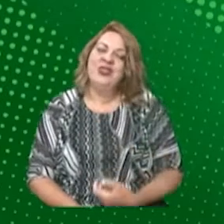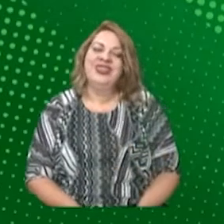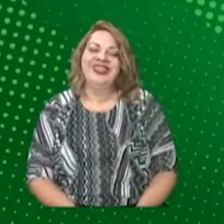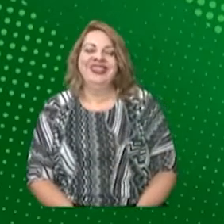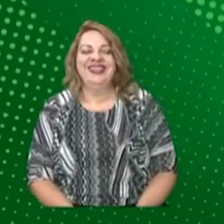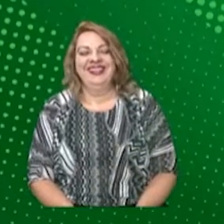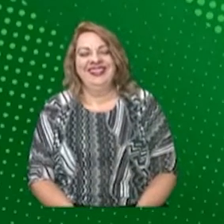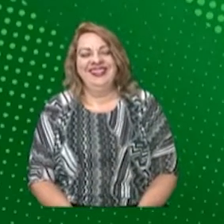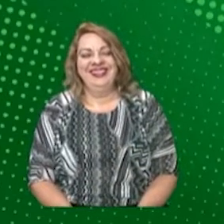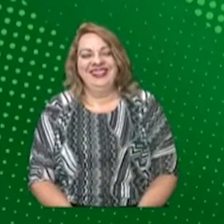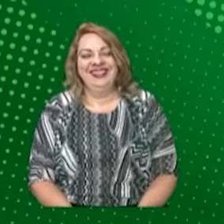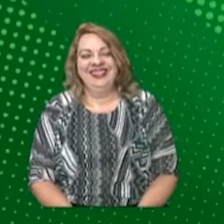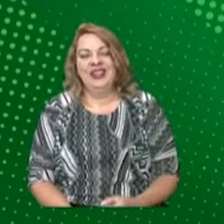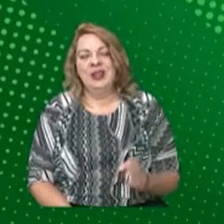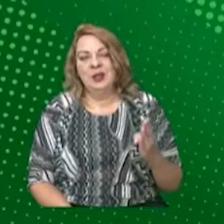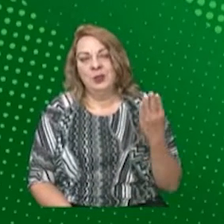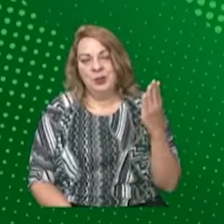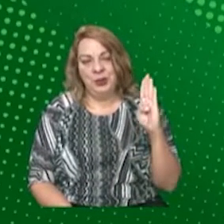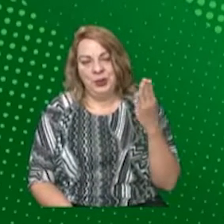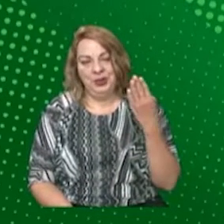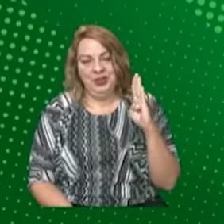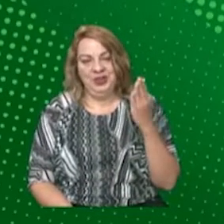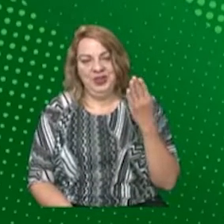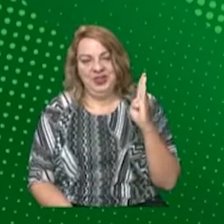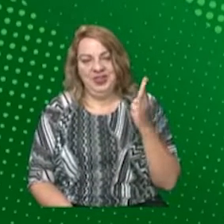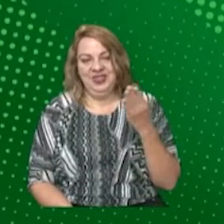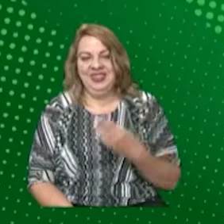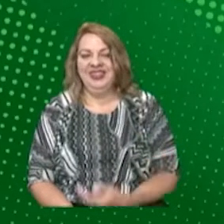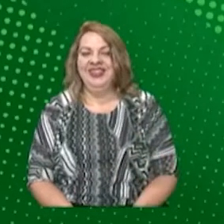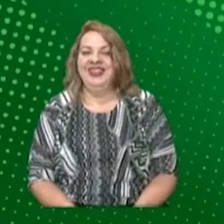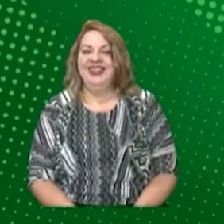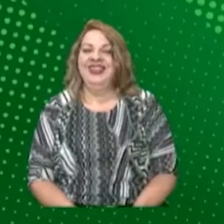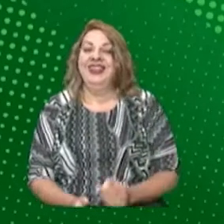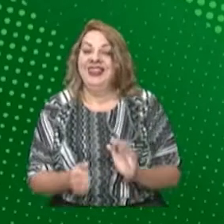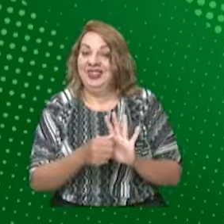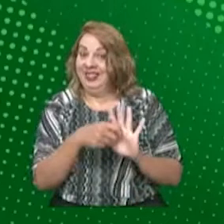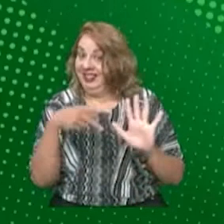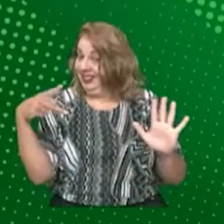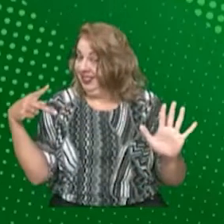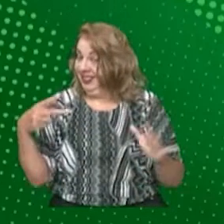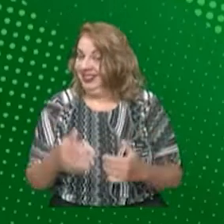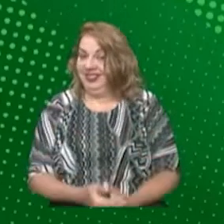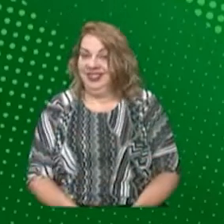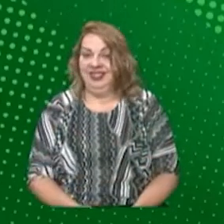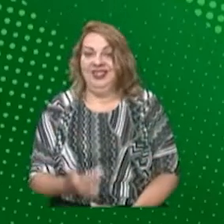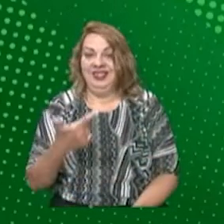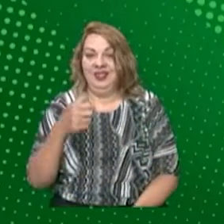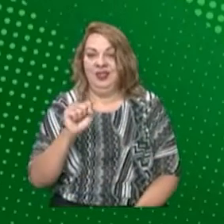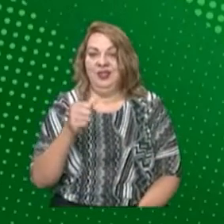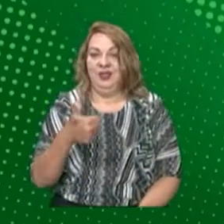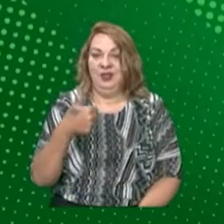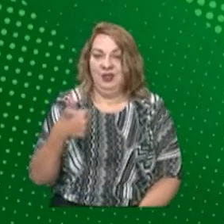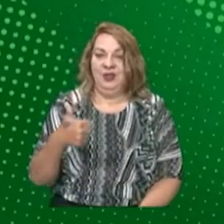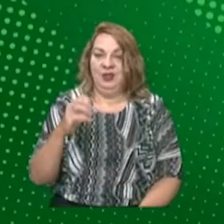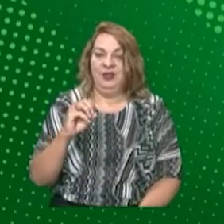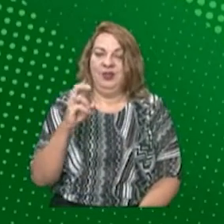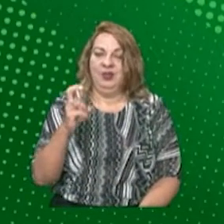o Regional Bugio e leva R$500. Pelo aplicativo Sim, minha gente,